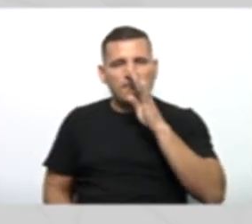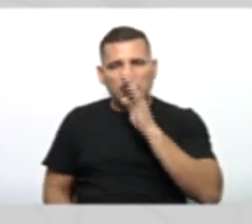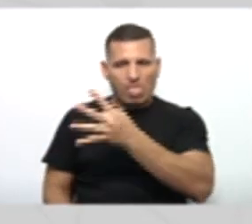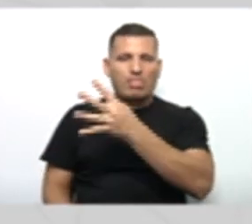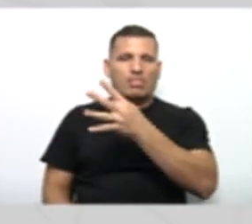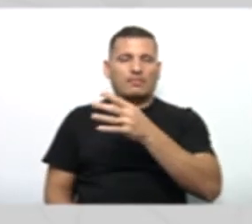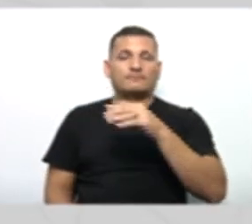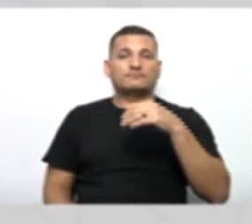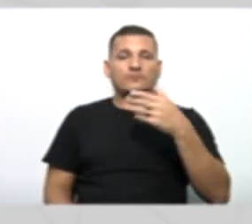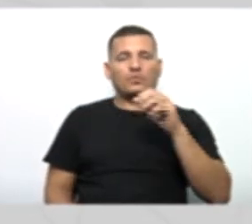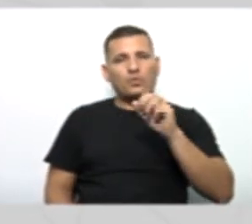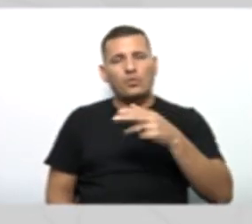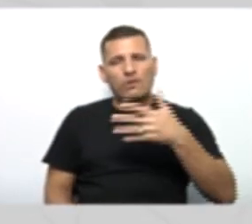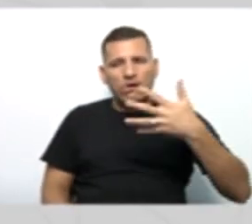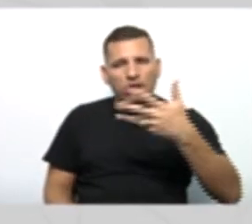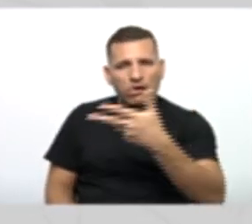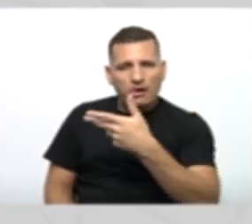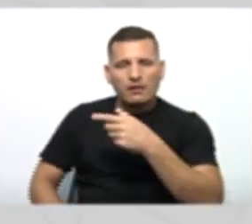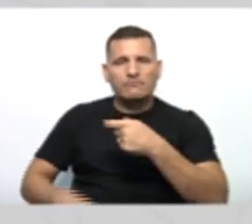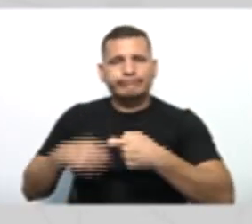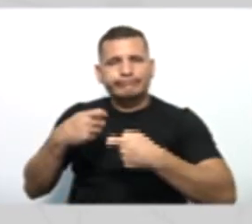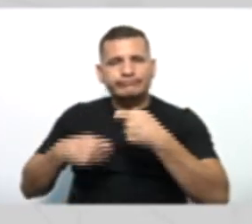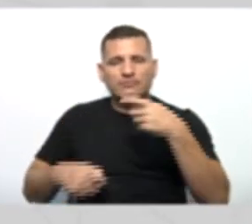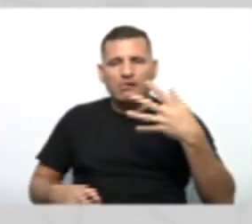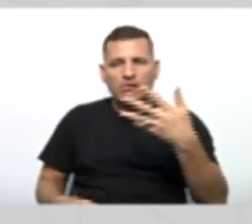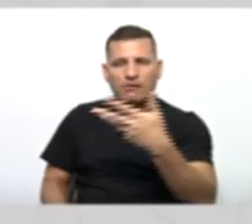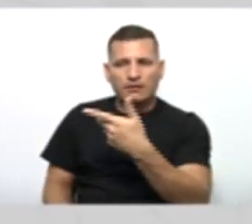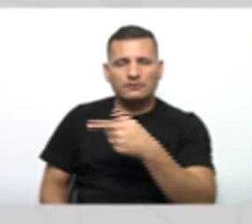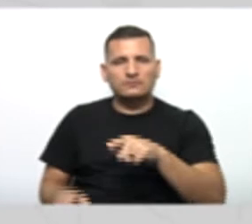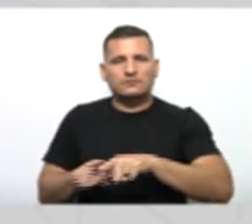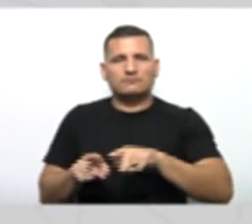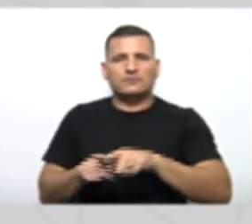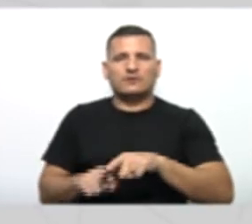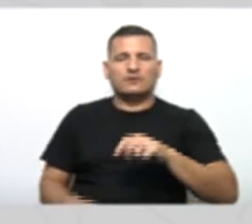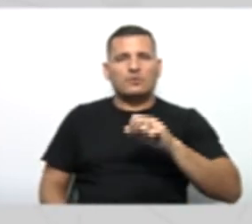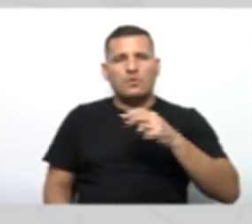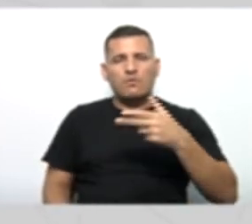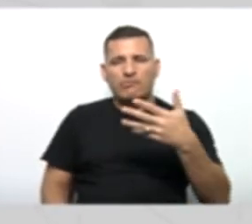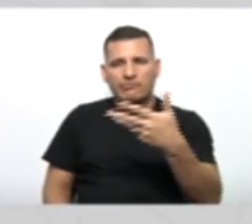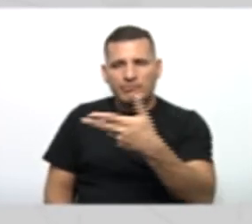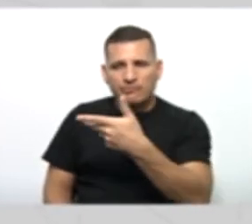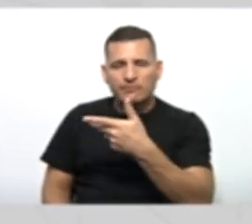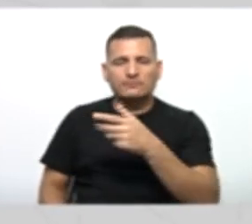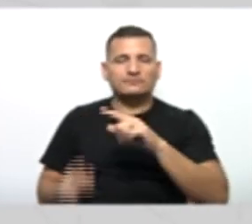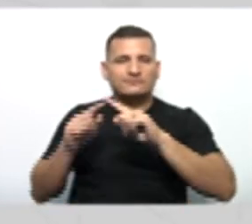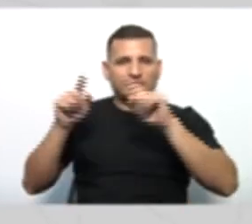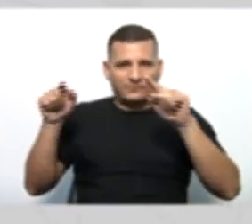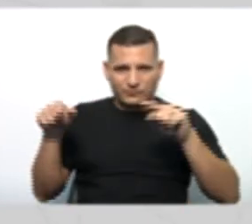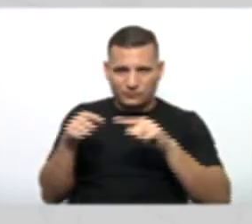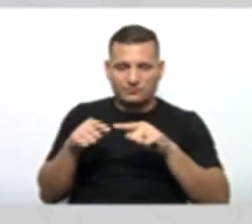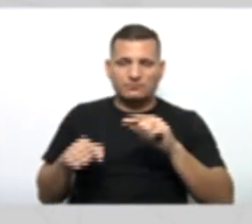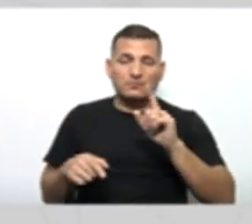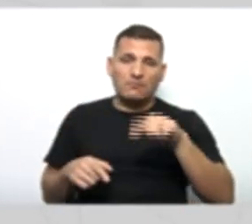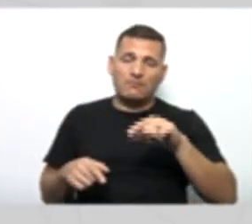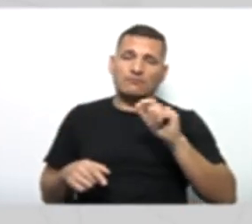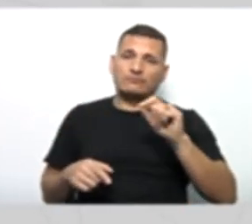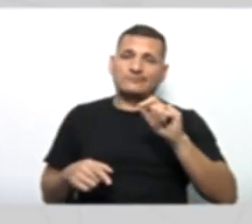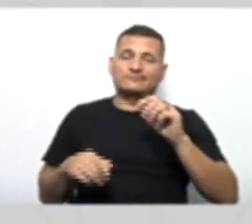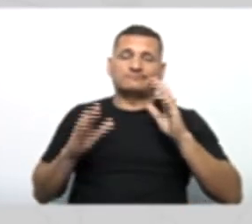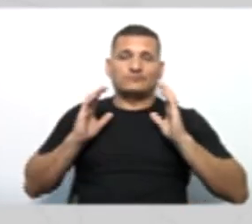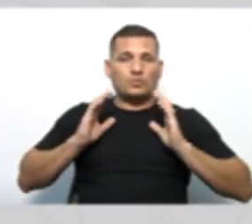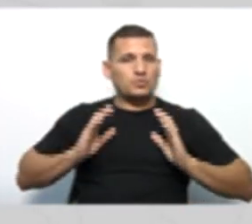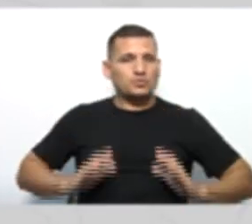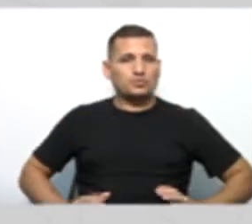ele assedia sexualmente uma servidor uma funcionária e isso é alguma